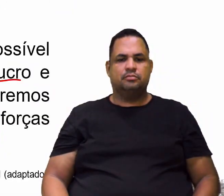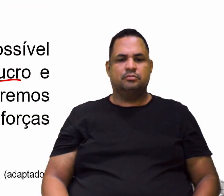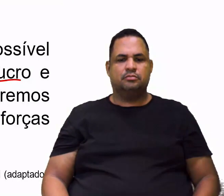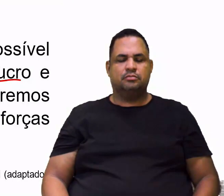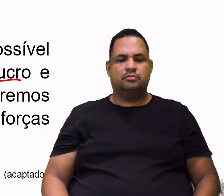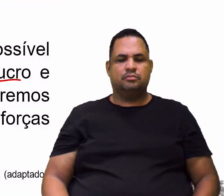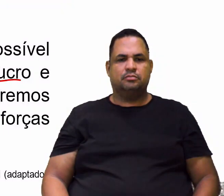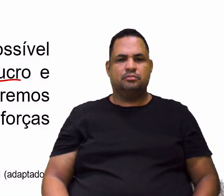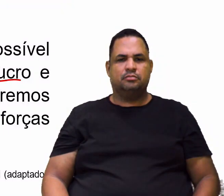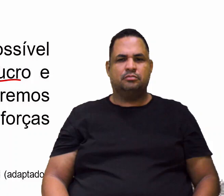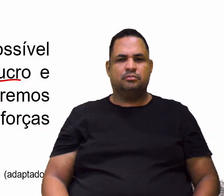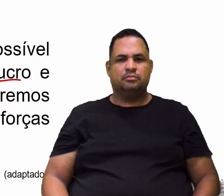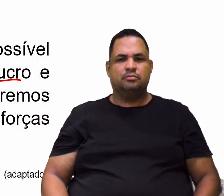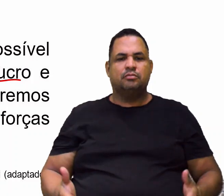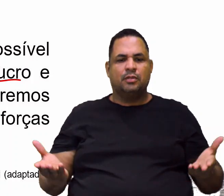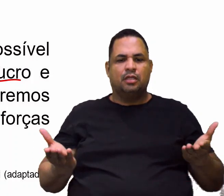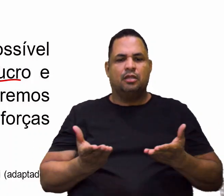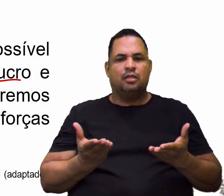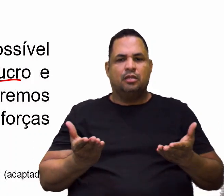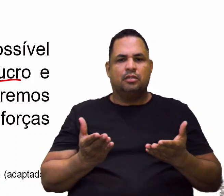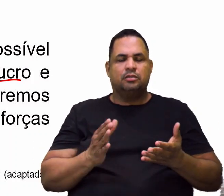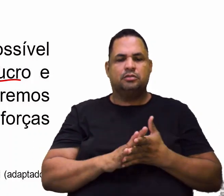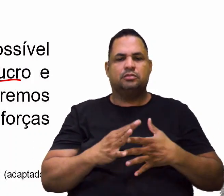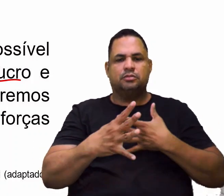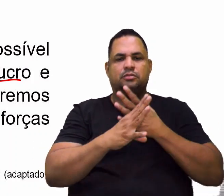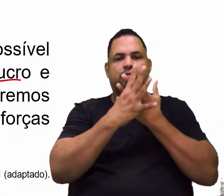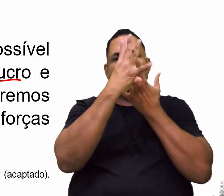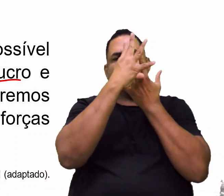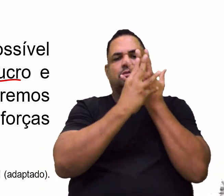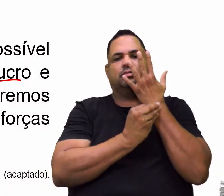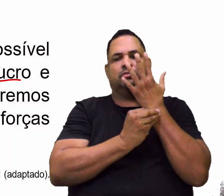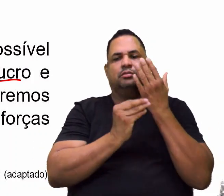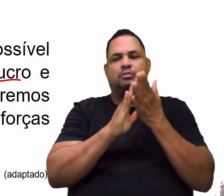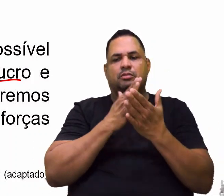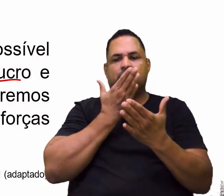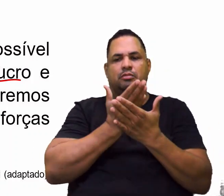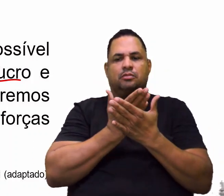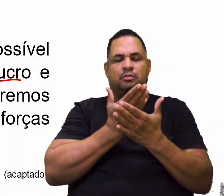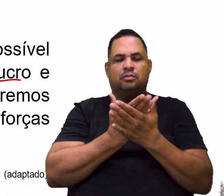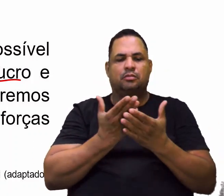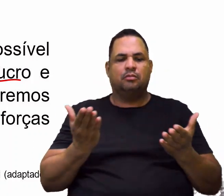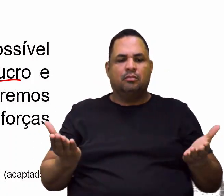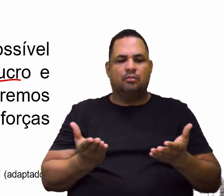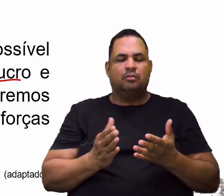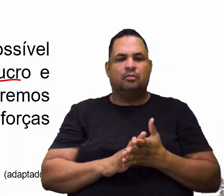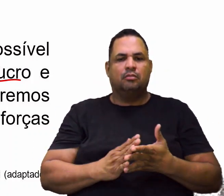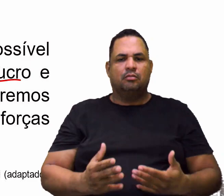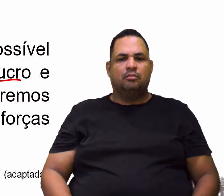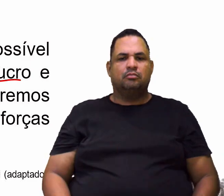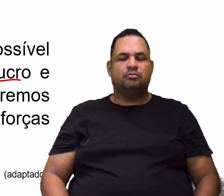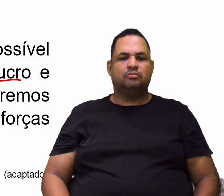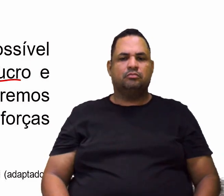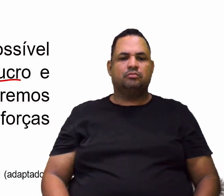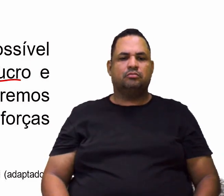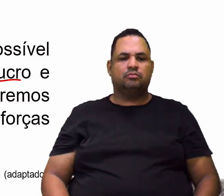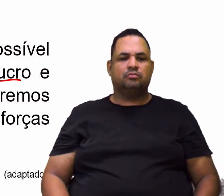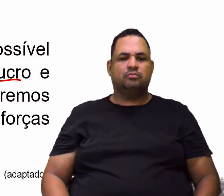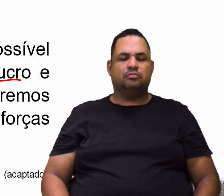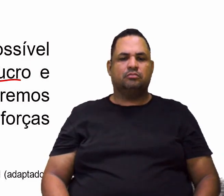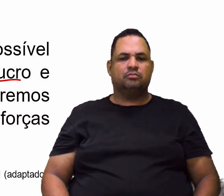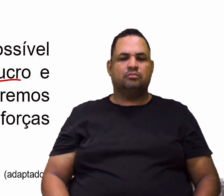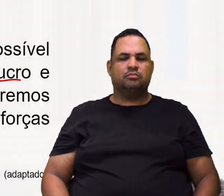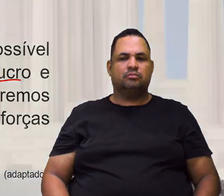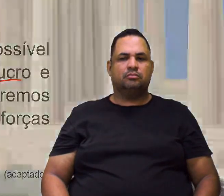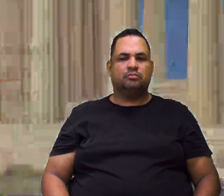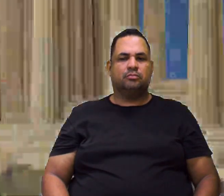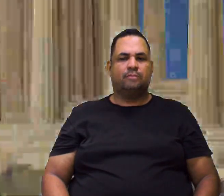Aí está, né, a nossa referência, a nossa perspectiva da nossa aula sobre a questão do vem